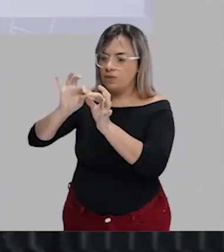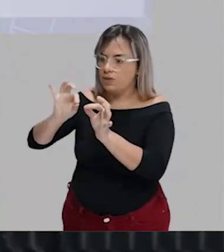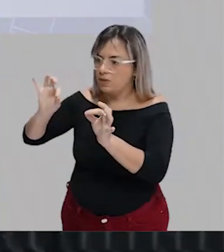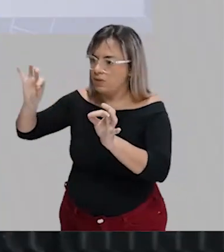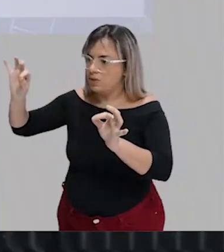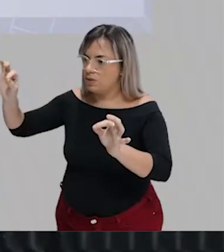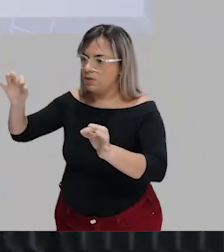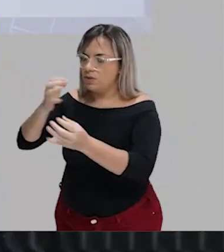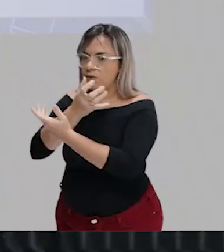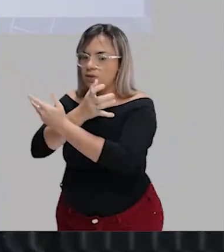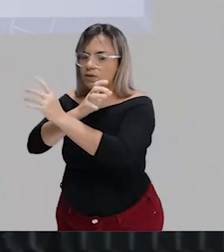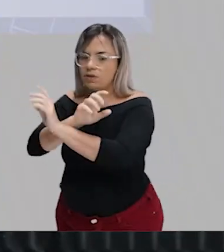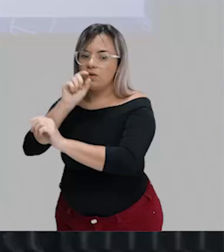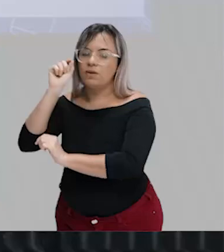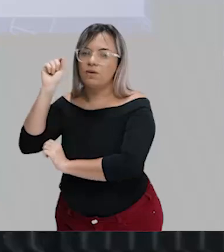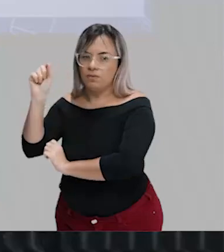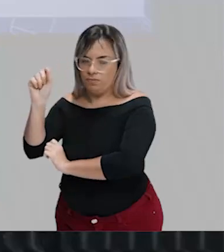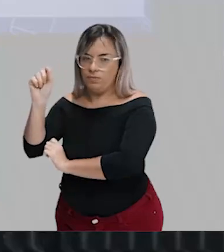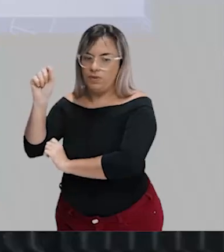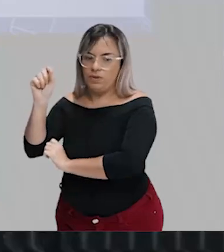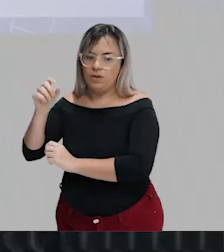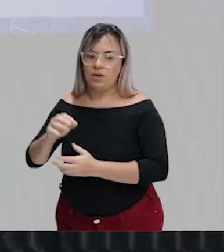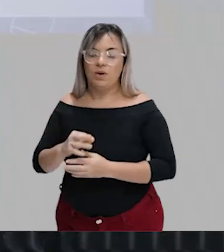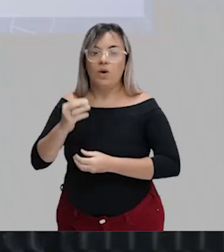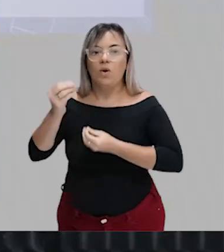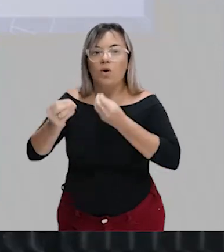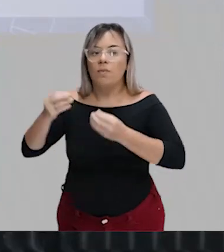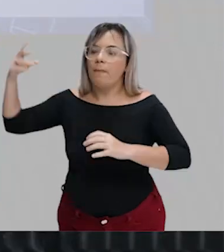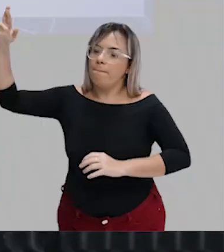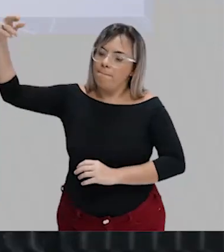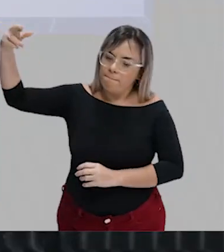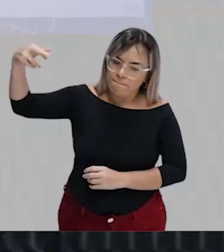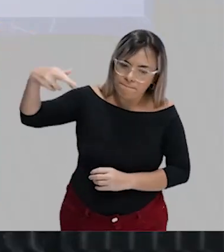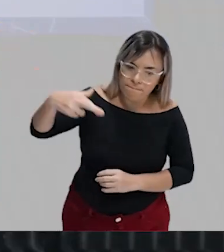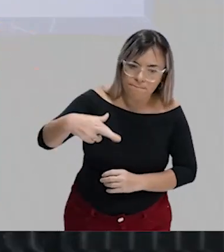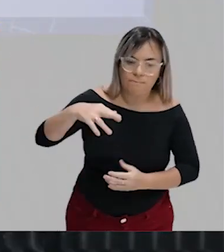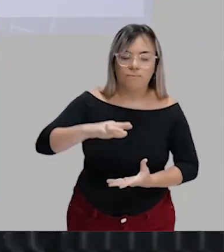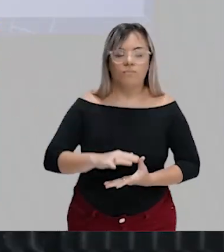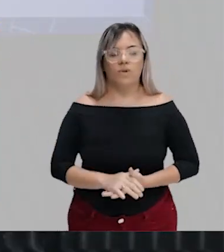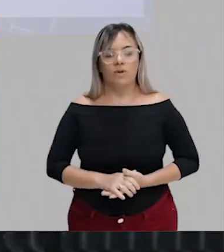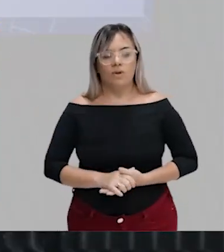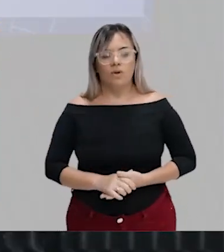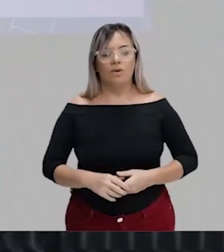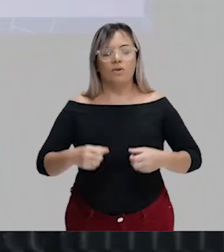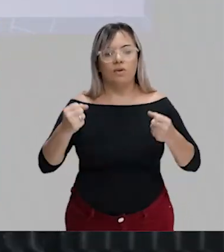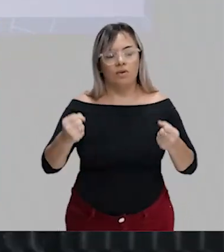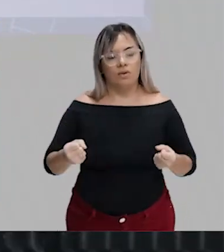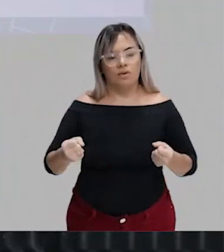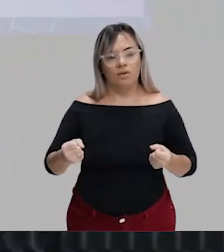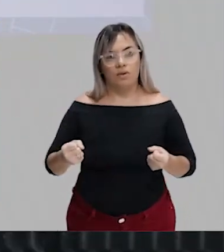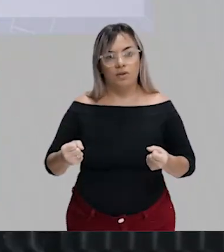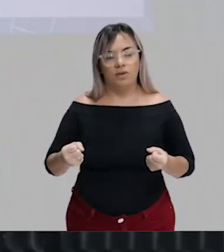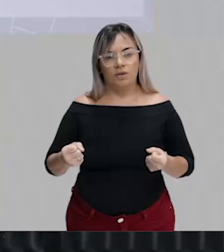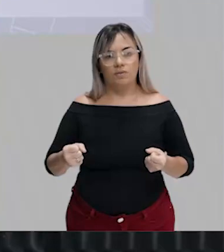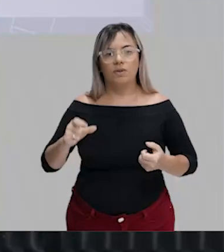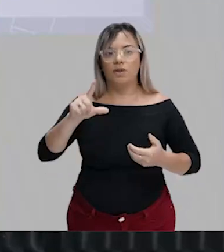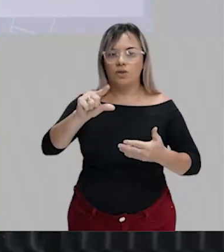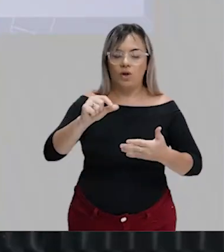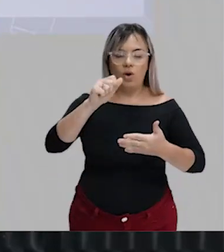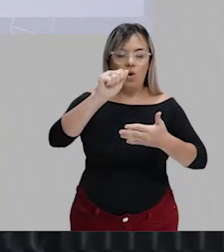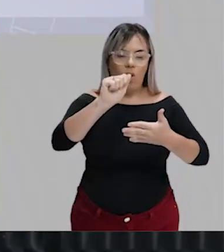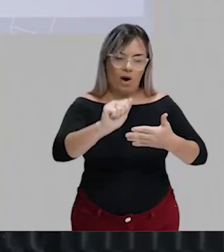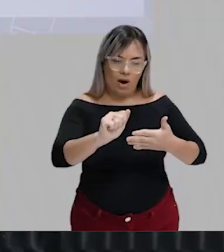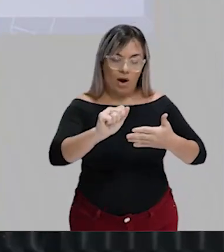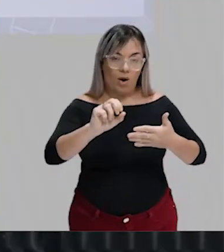processo da radiação. Ok? Então, nós já podemos ficar ou com a letra A ou com a letra C.